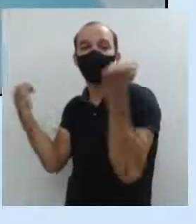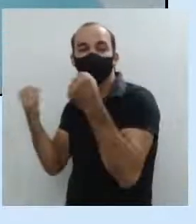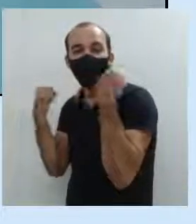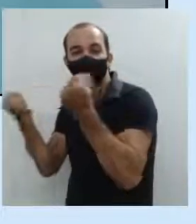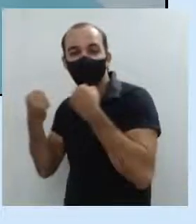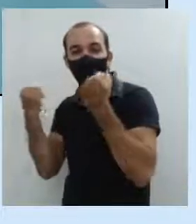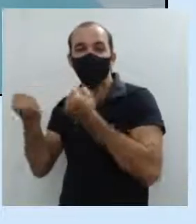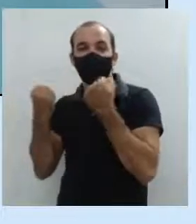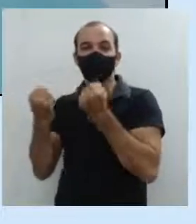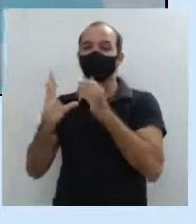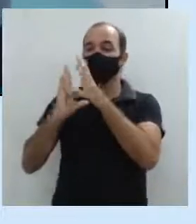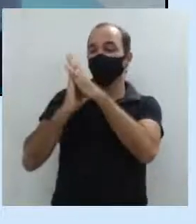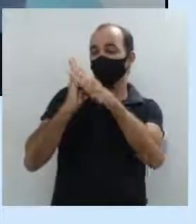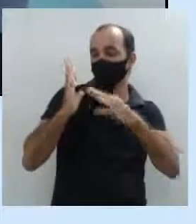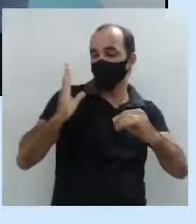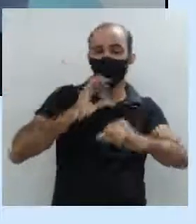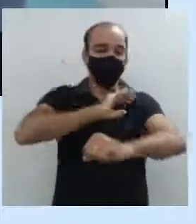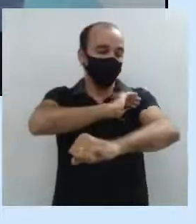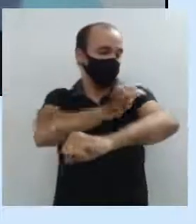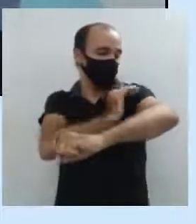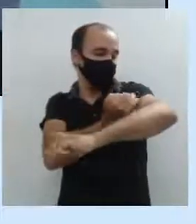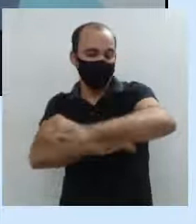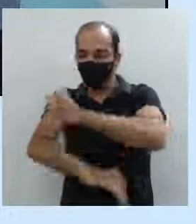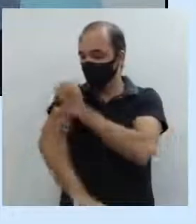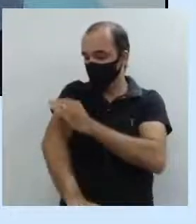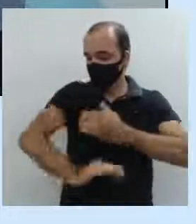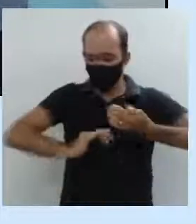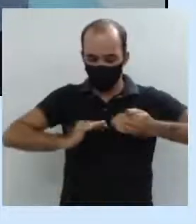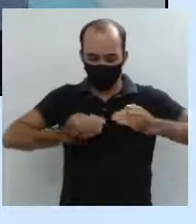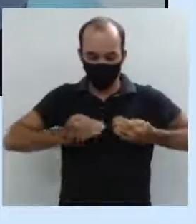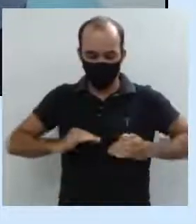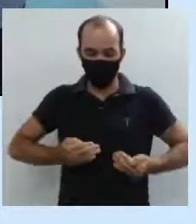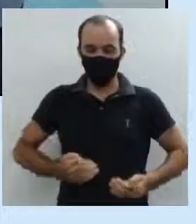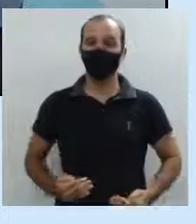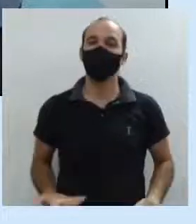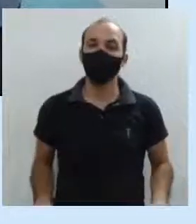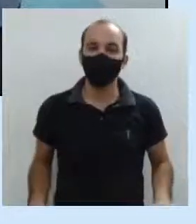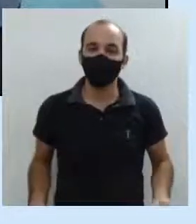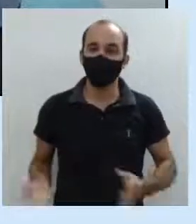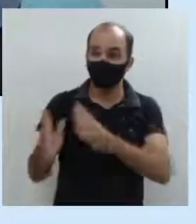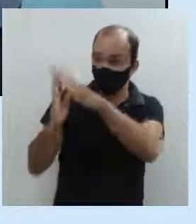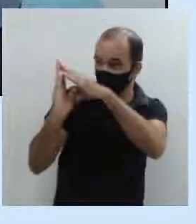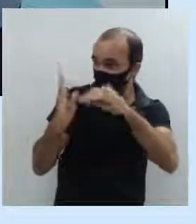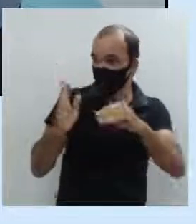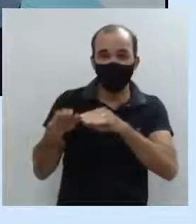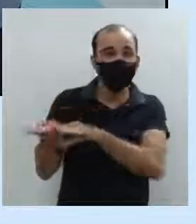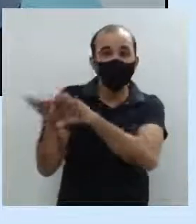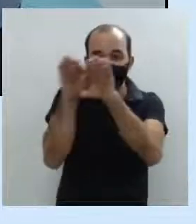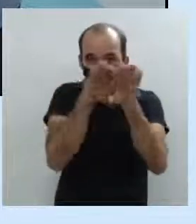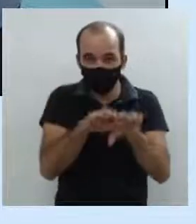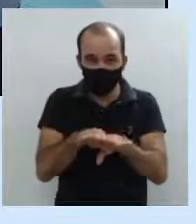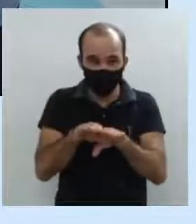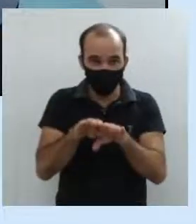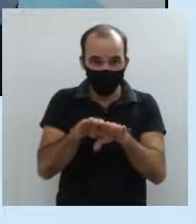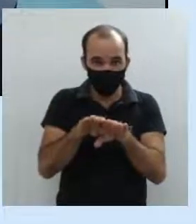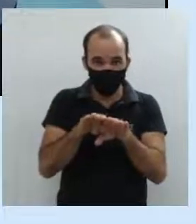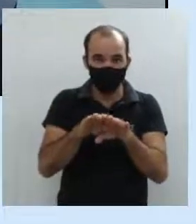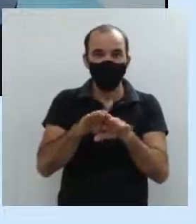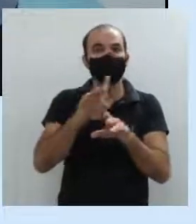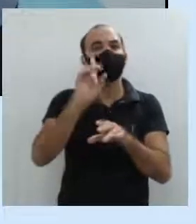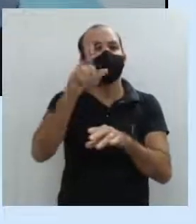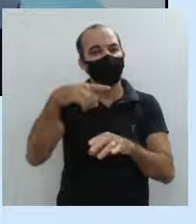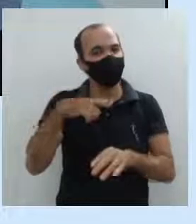De certa maneira, essa indústria cultural cria um determinado tipo de